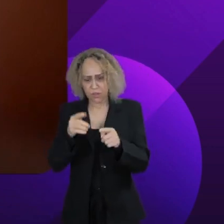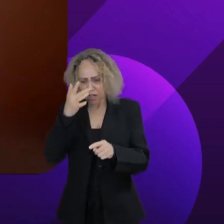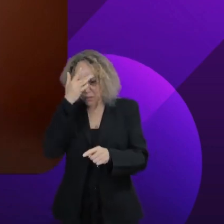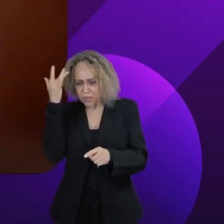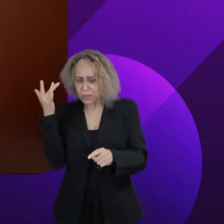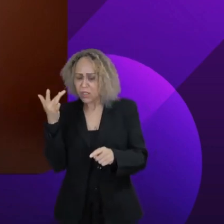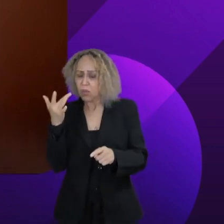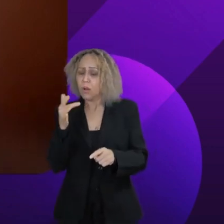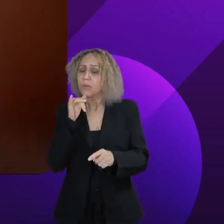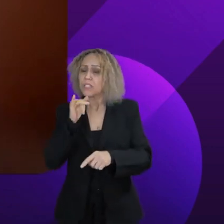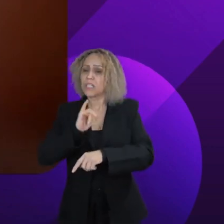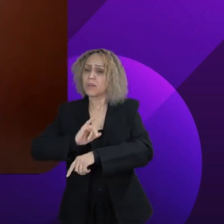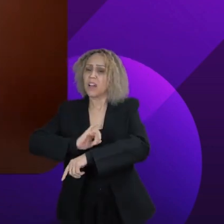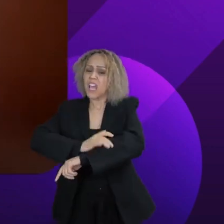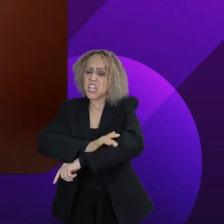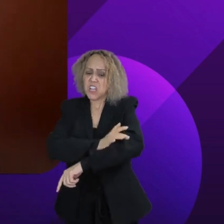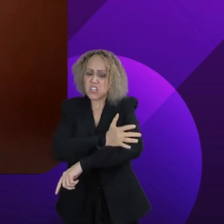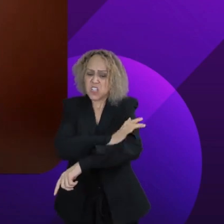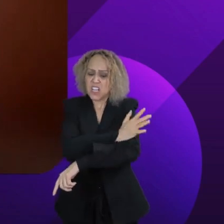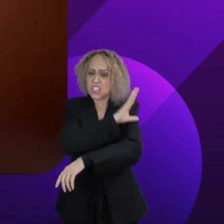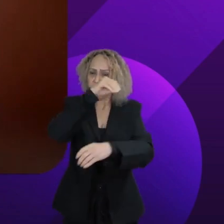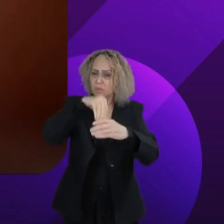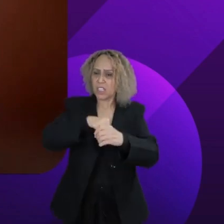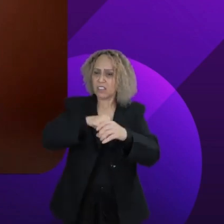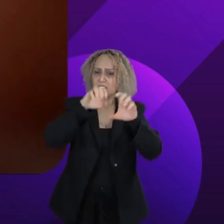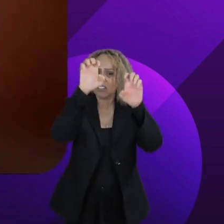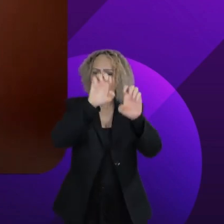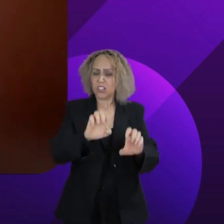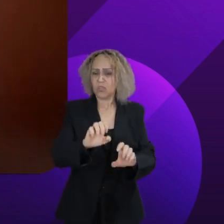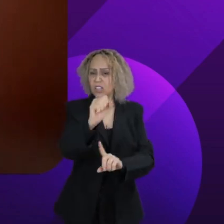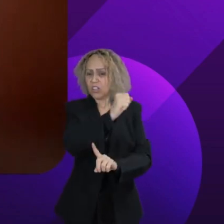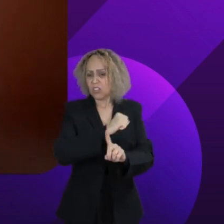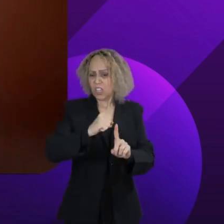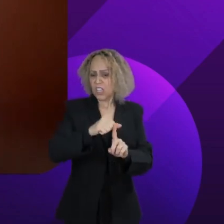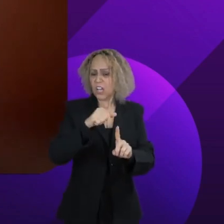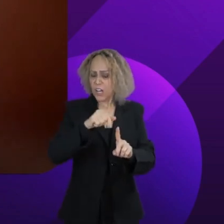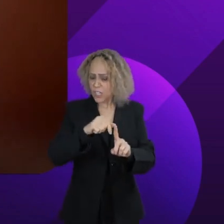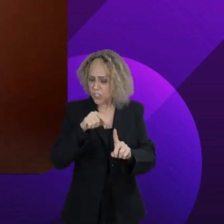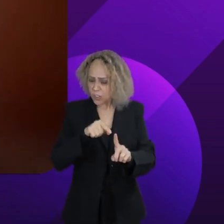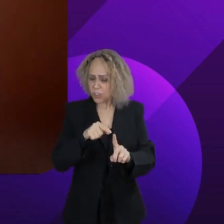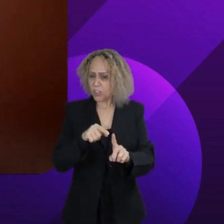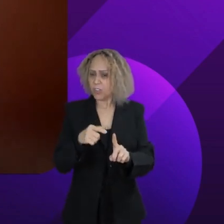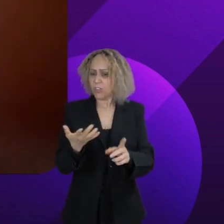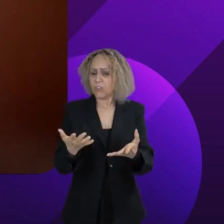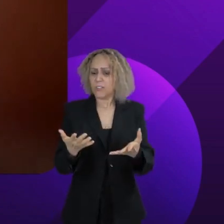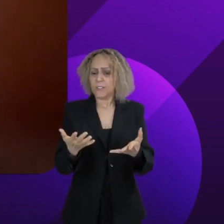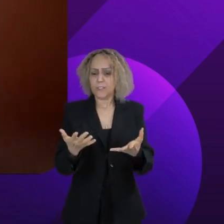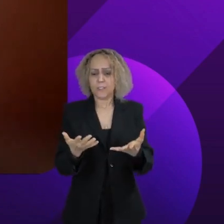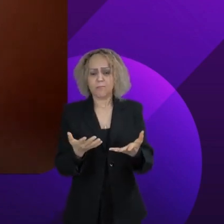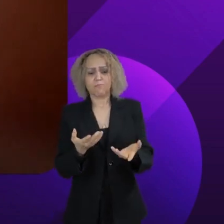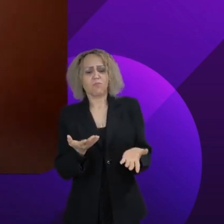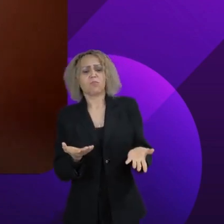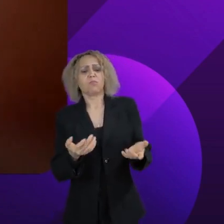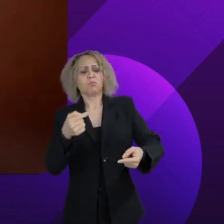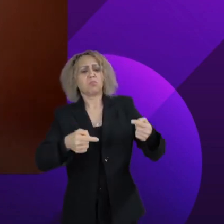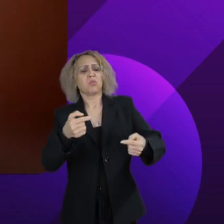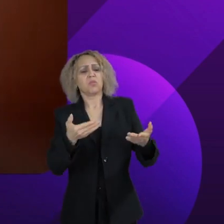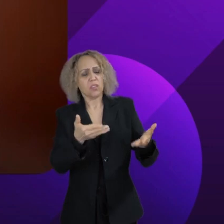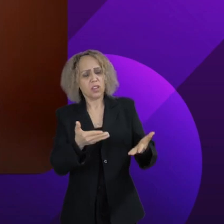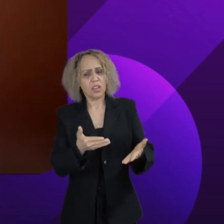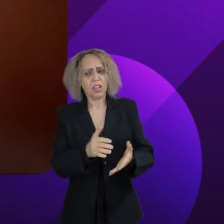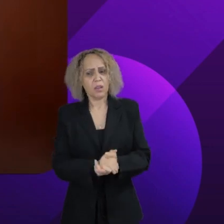porque a nossa presença passa a ser presença-chave nas instituições. E nós sabemos que o